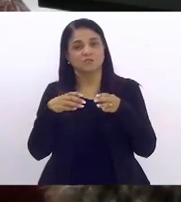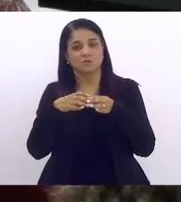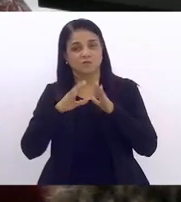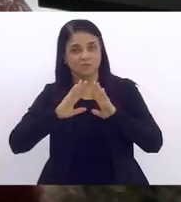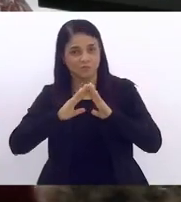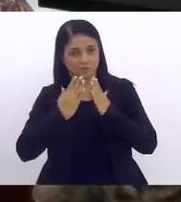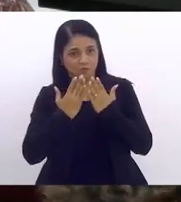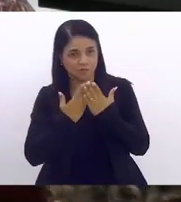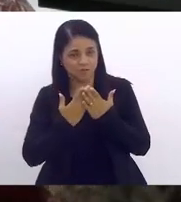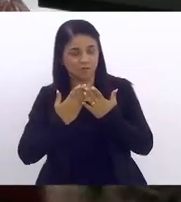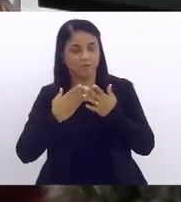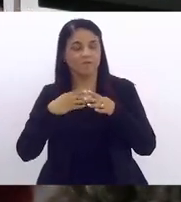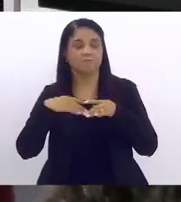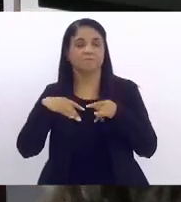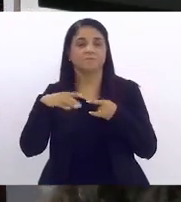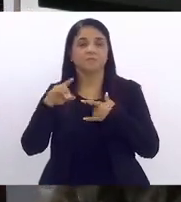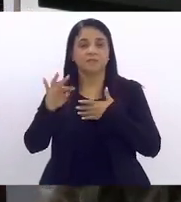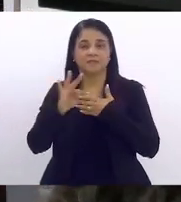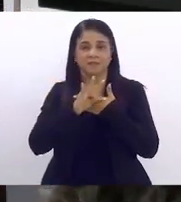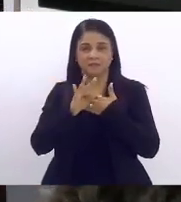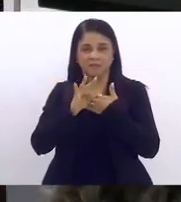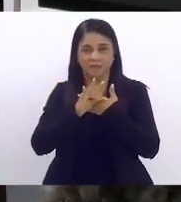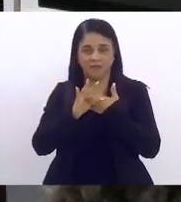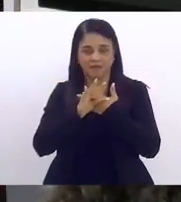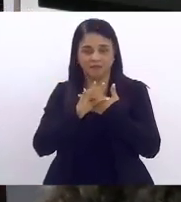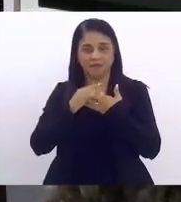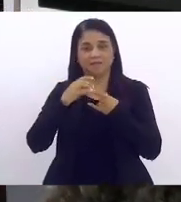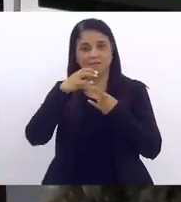Venâncio Fiocruz.